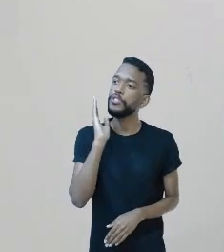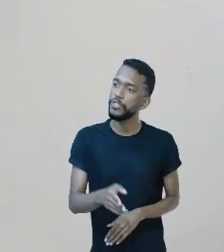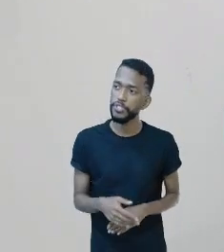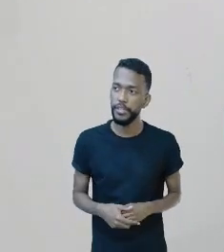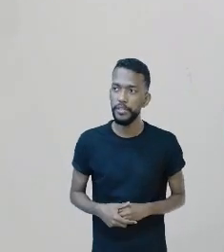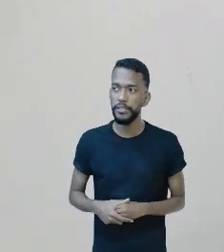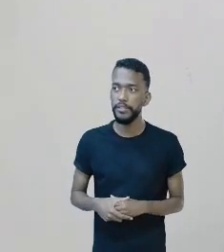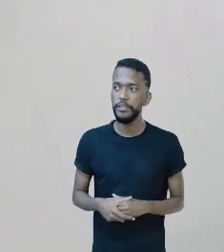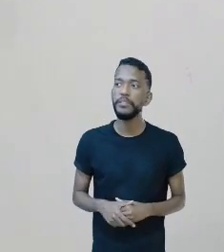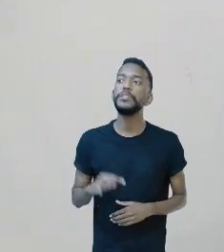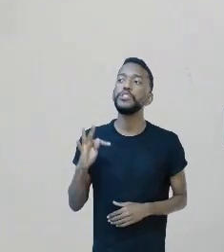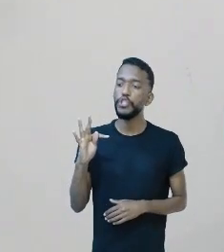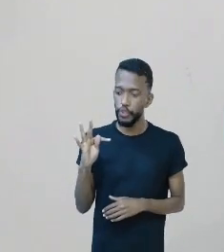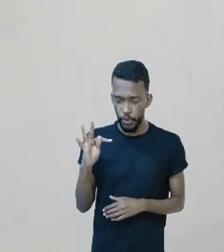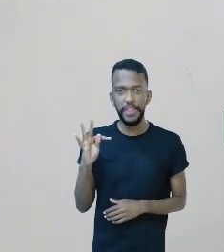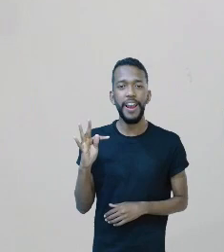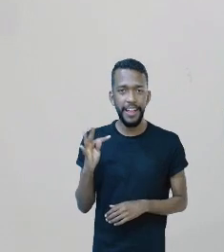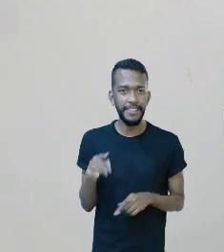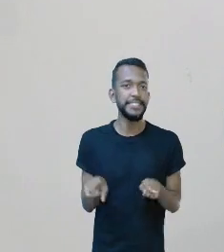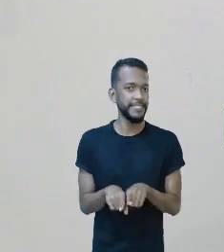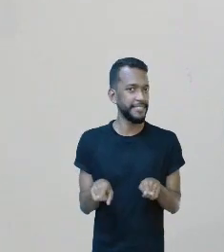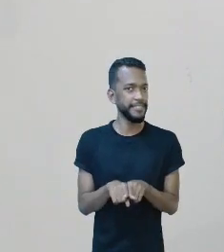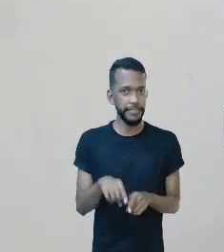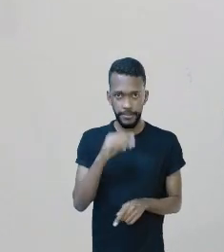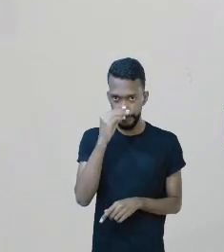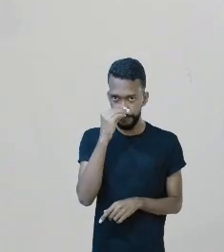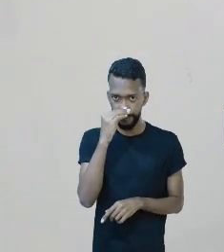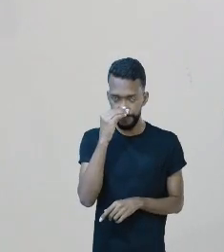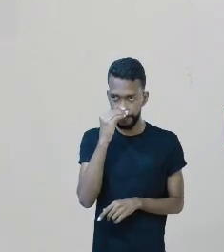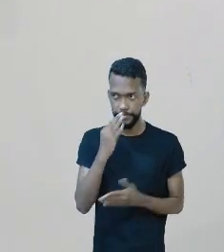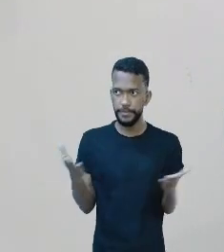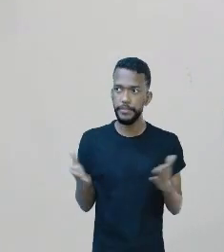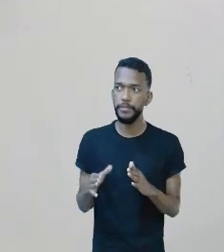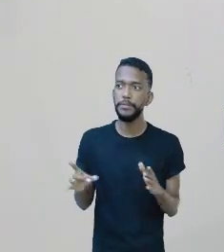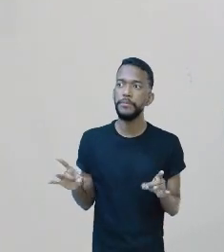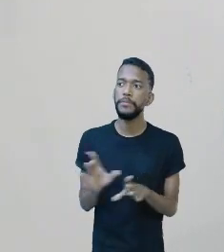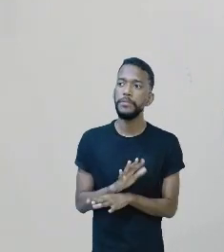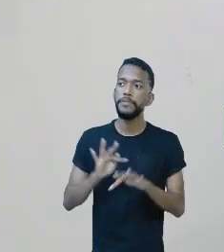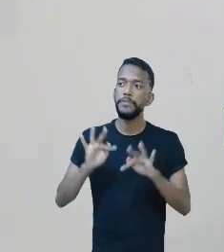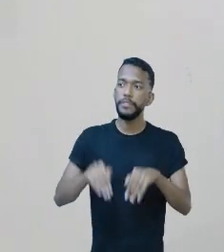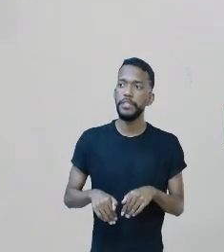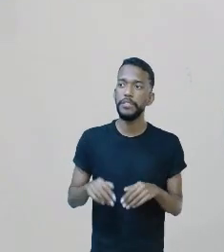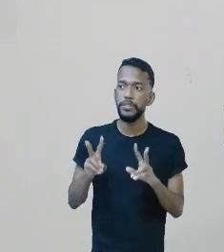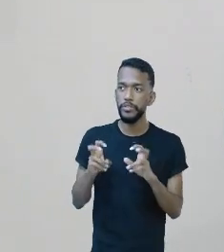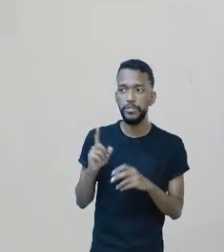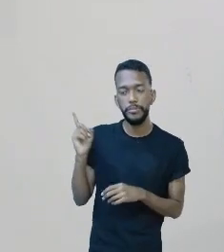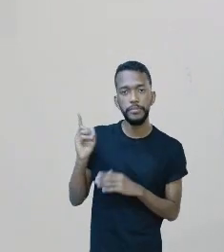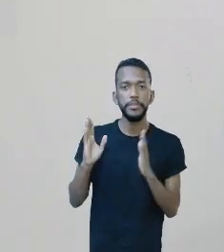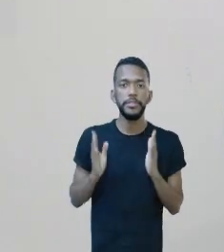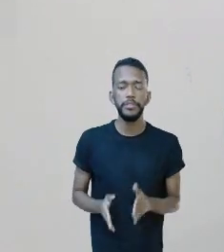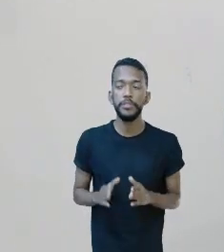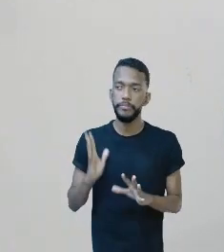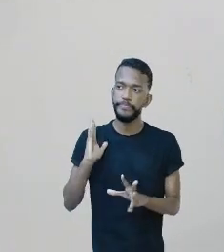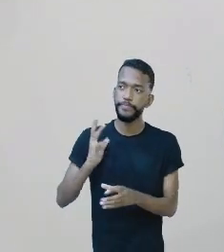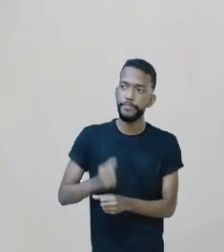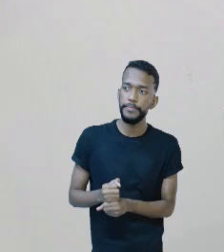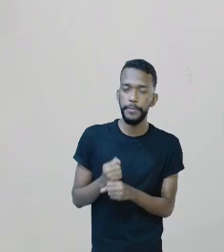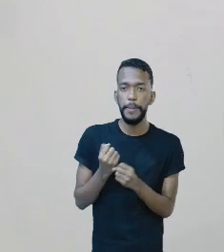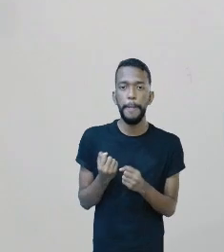essa. Tonelada também. E para finalizar essa questão, essa revisão sobre